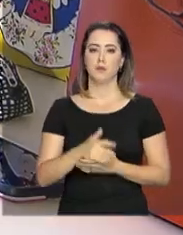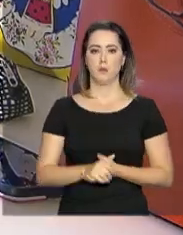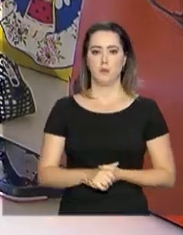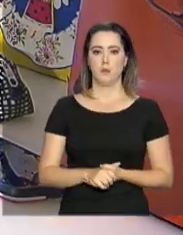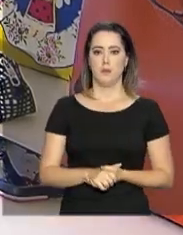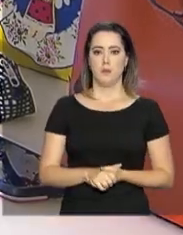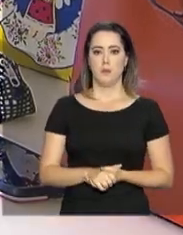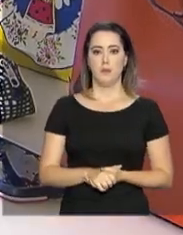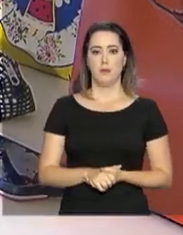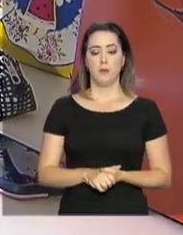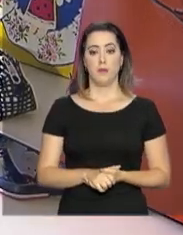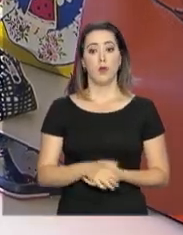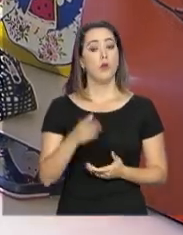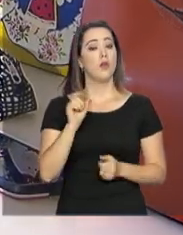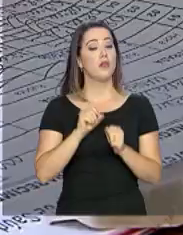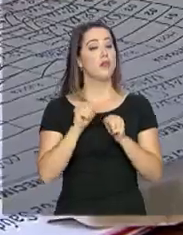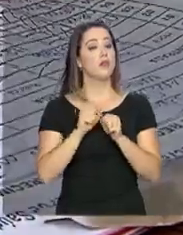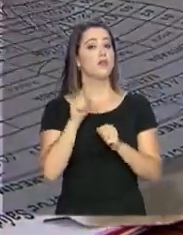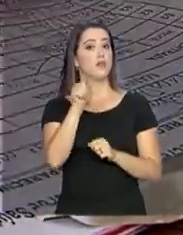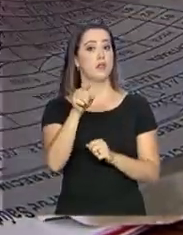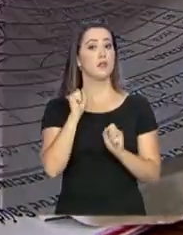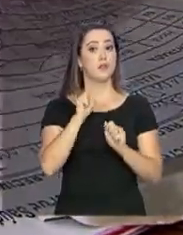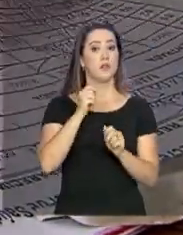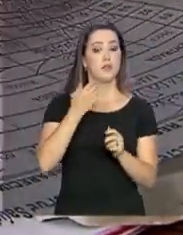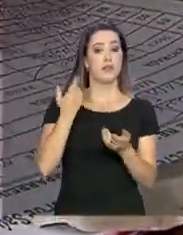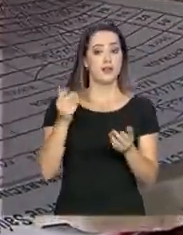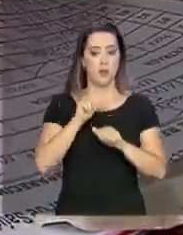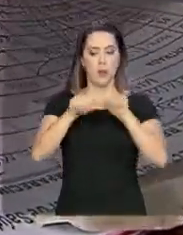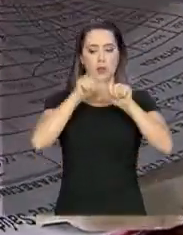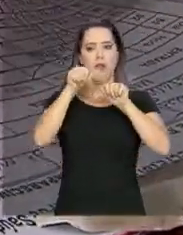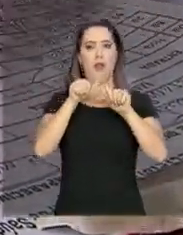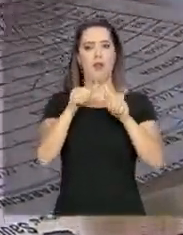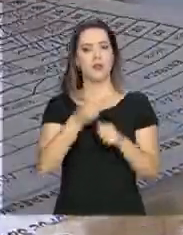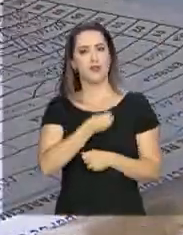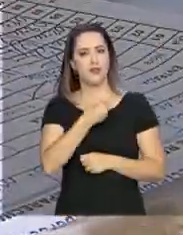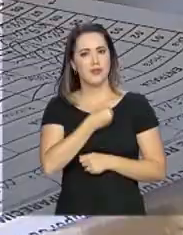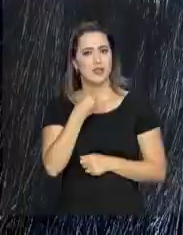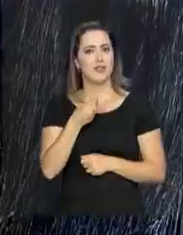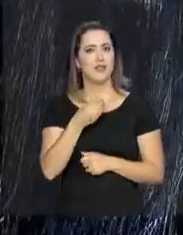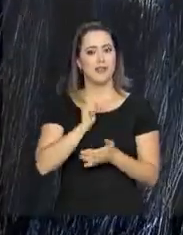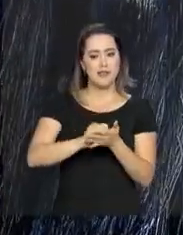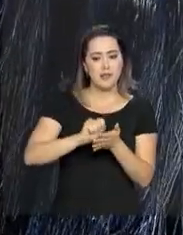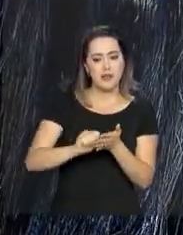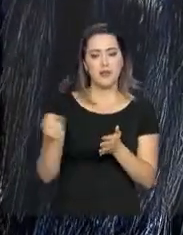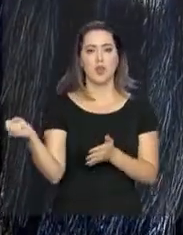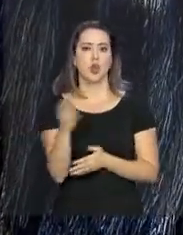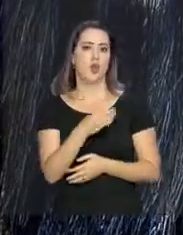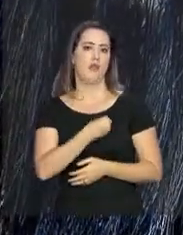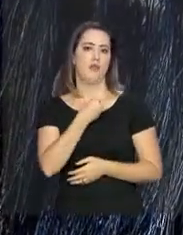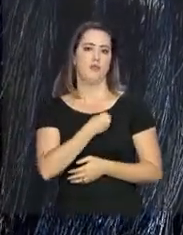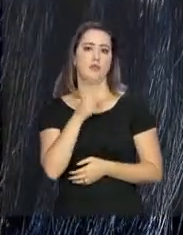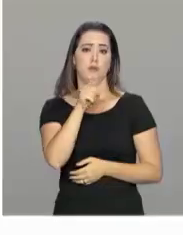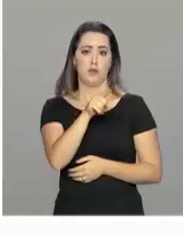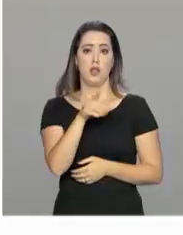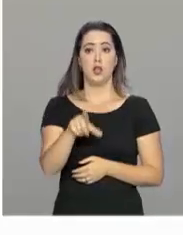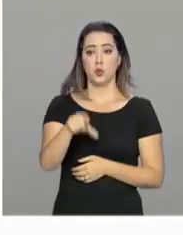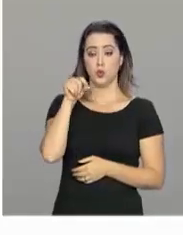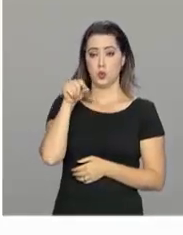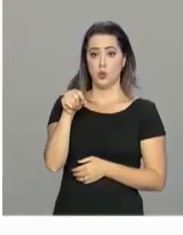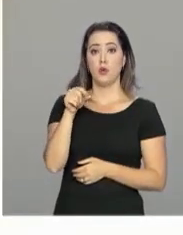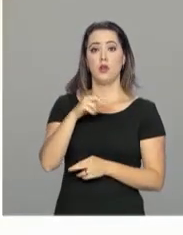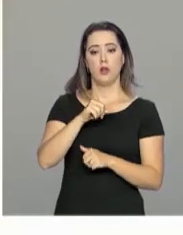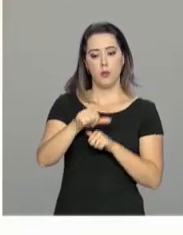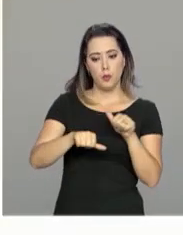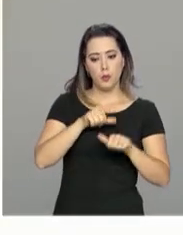o que você faria se pudesse virar a página e reescrever sua história a janaína decidiu recomeçar e há quatro